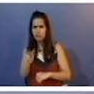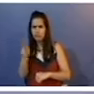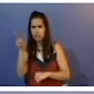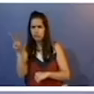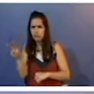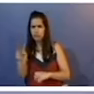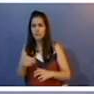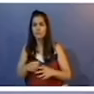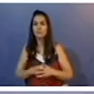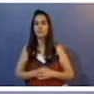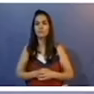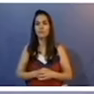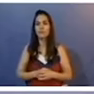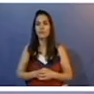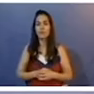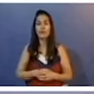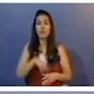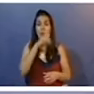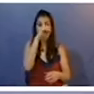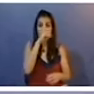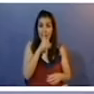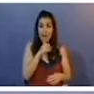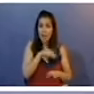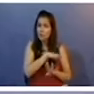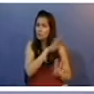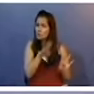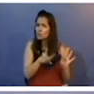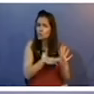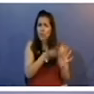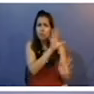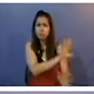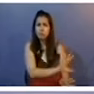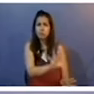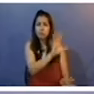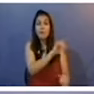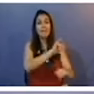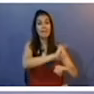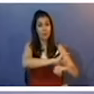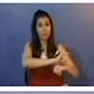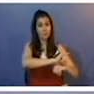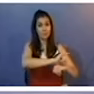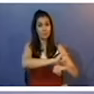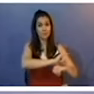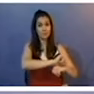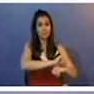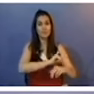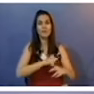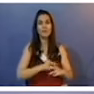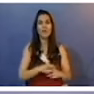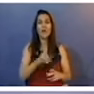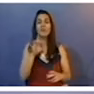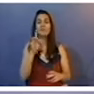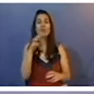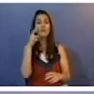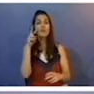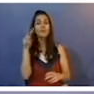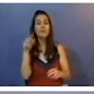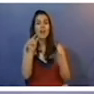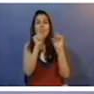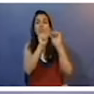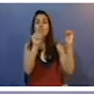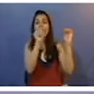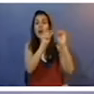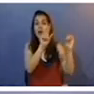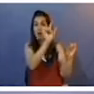verde, roxa e vermelha, e na parte amarela, todos esses átomos são metais. Mas basta você consultar a legenda da